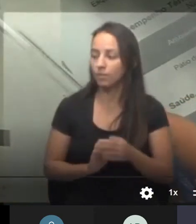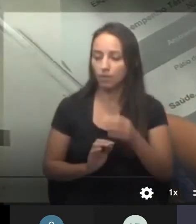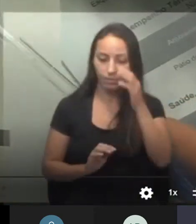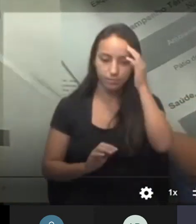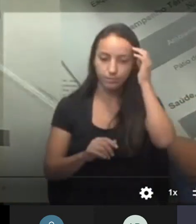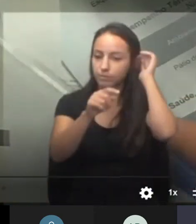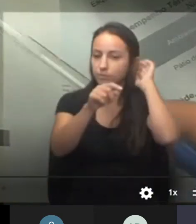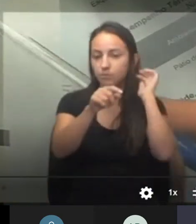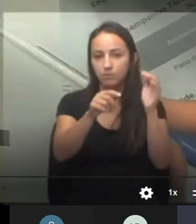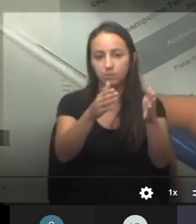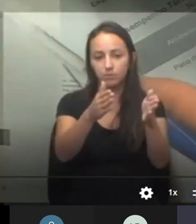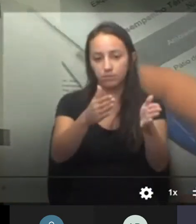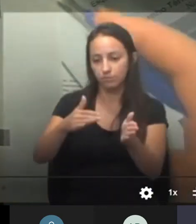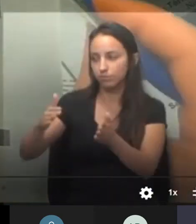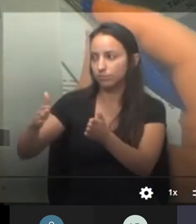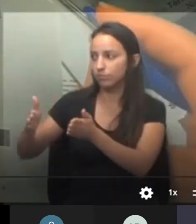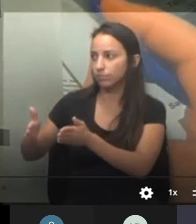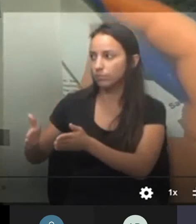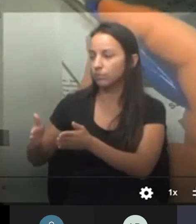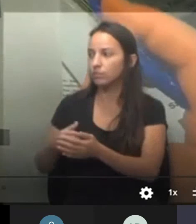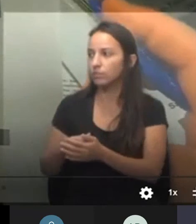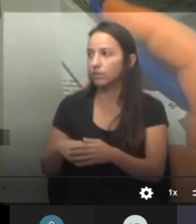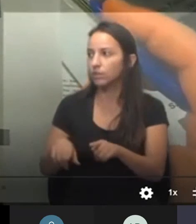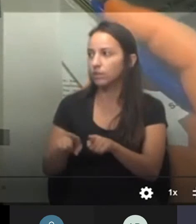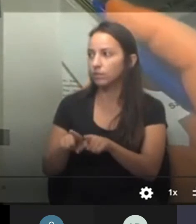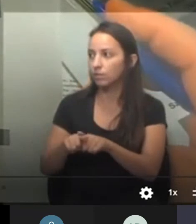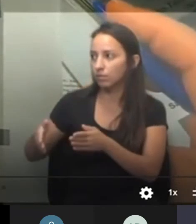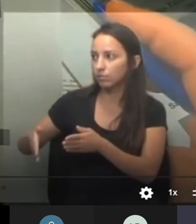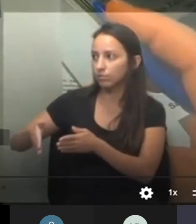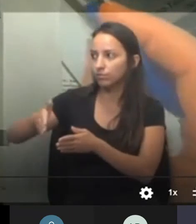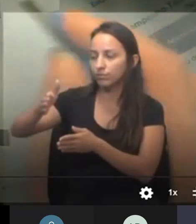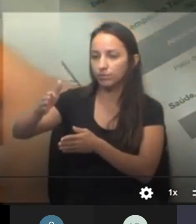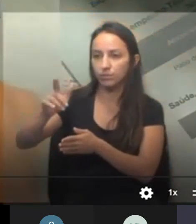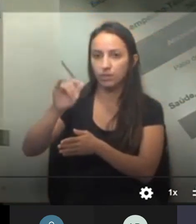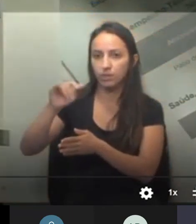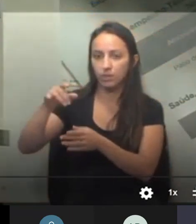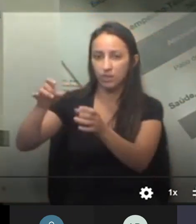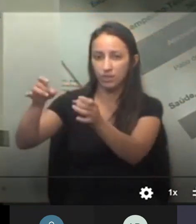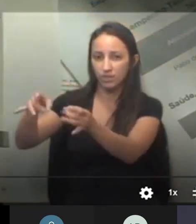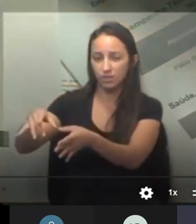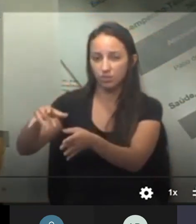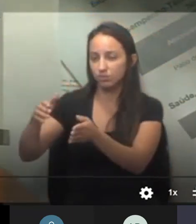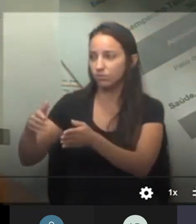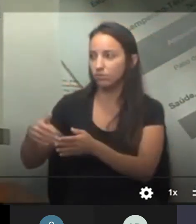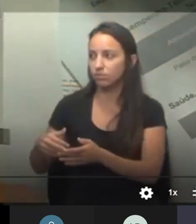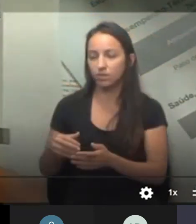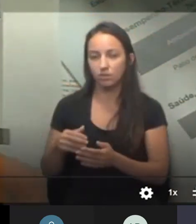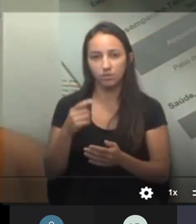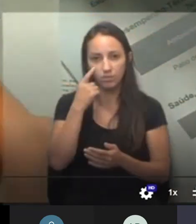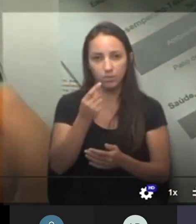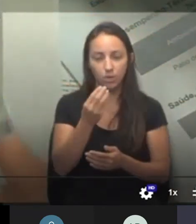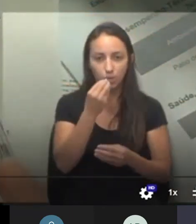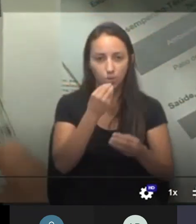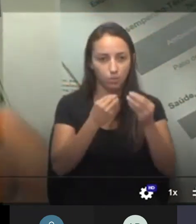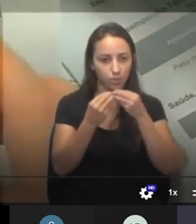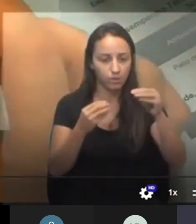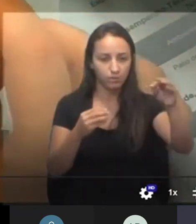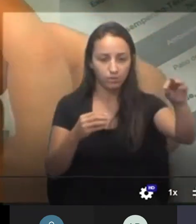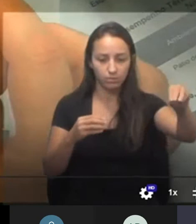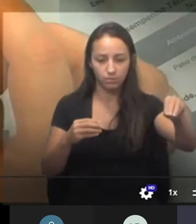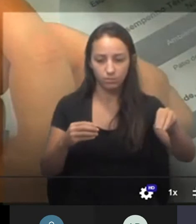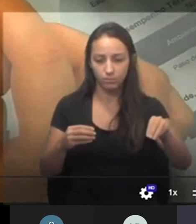Aí sim, feita a lavagem e a saída do lixo é para este lado. Então, observe, olha, alimento entra por aqui,